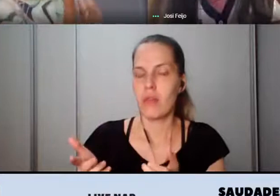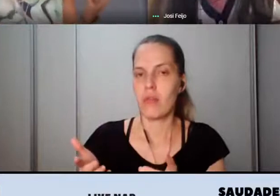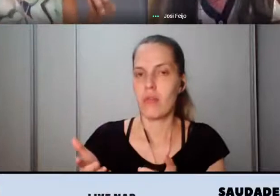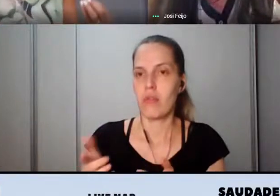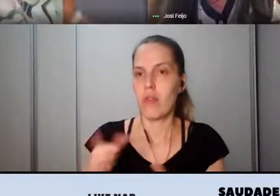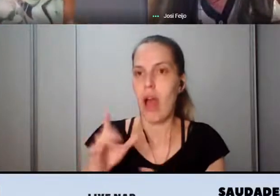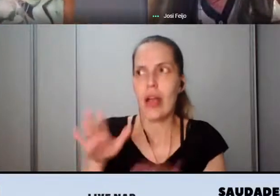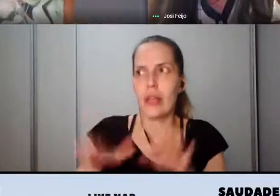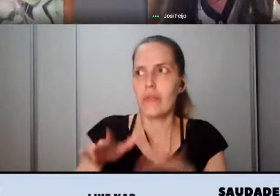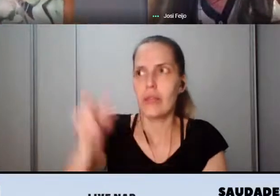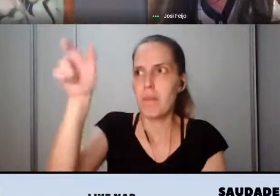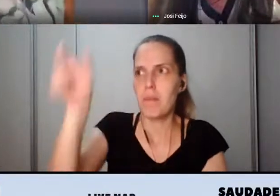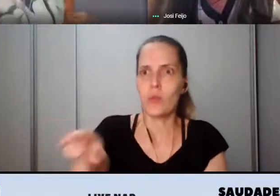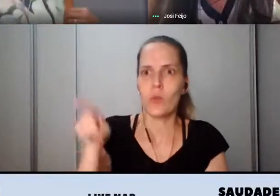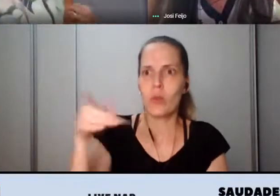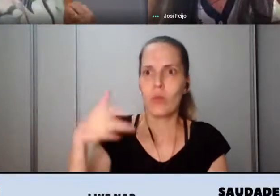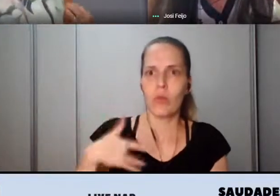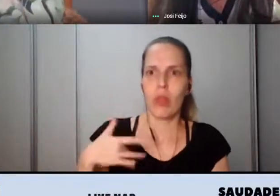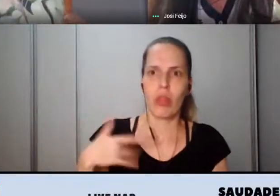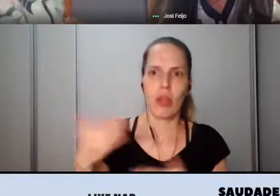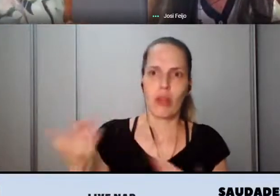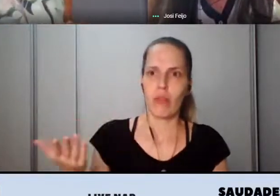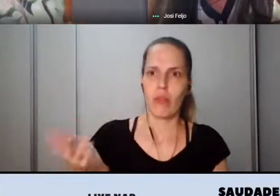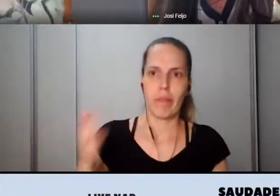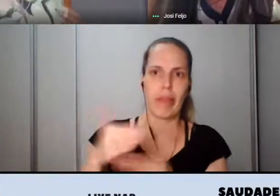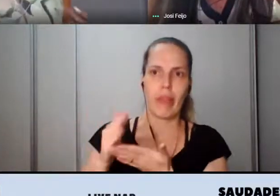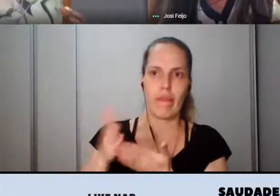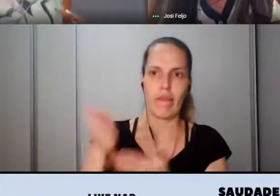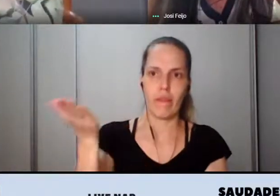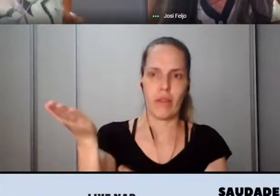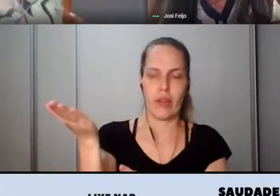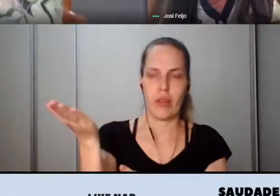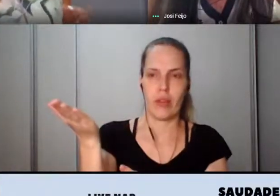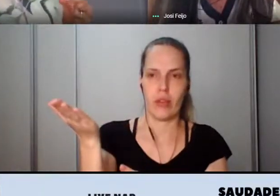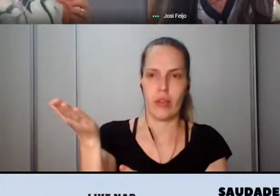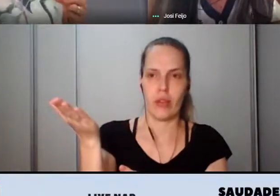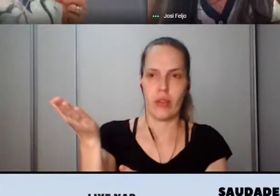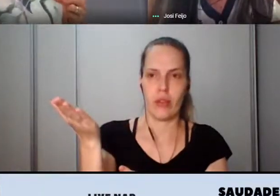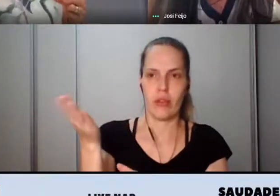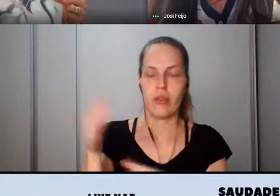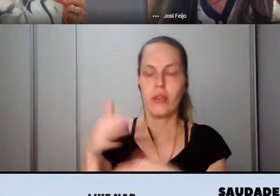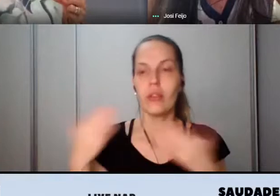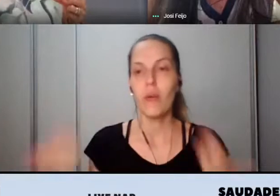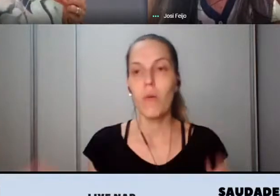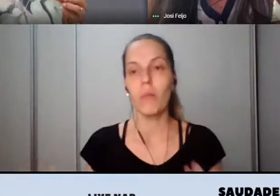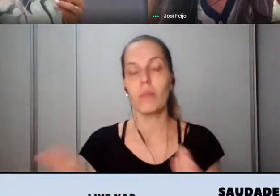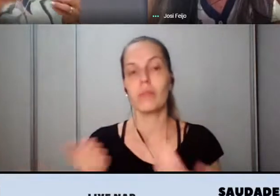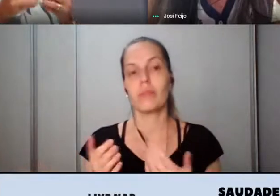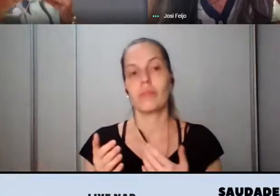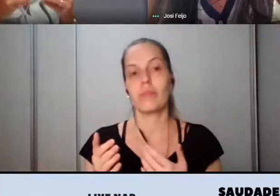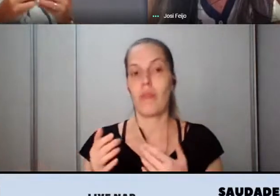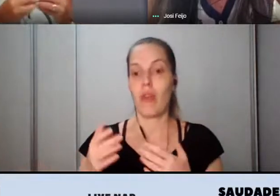vezes, não tem nada a ver com a pessoa, né? Então, a importância desse manejo também, desses momentos